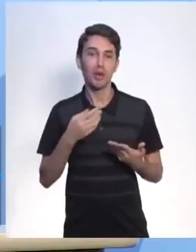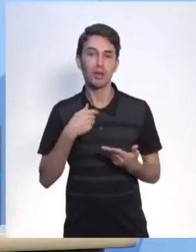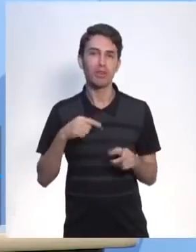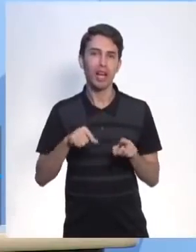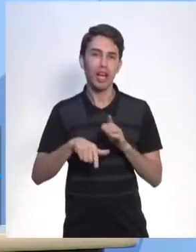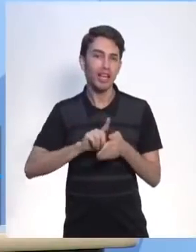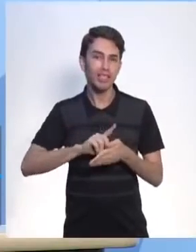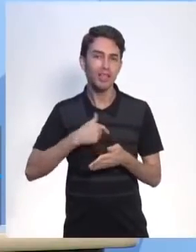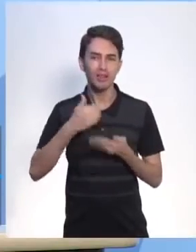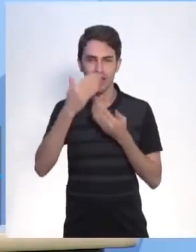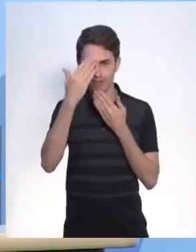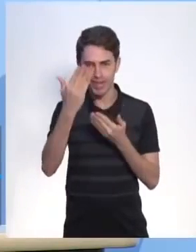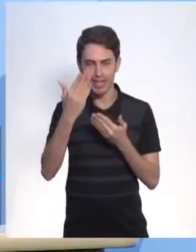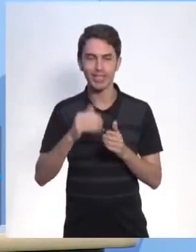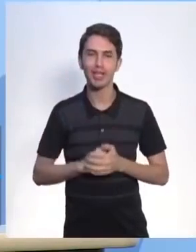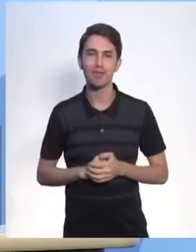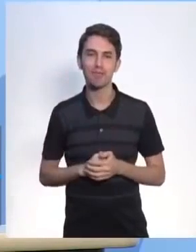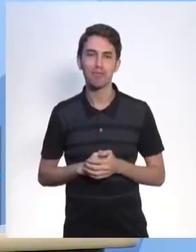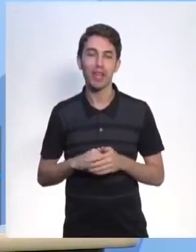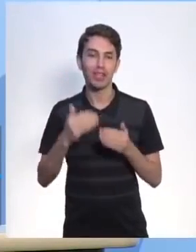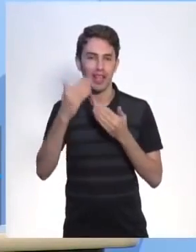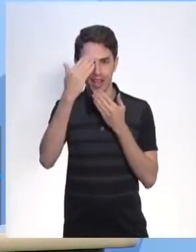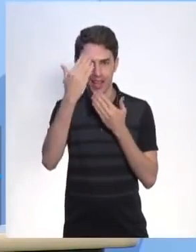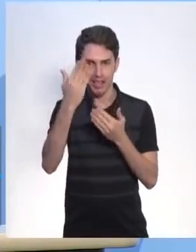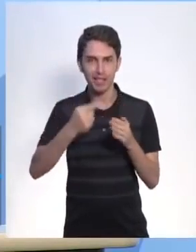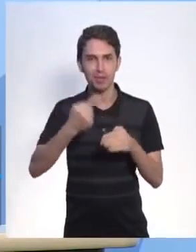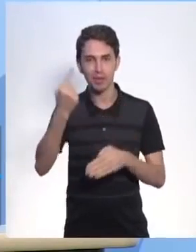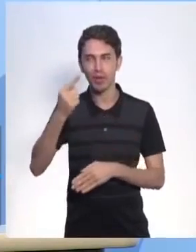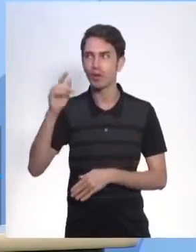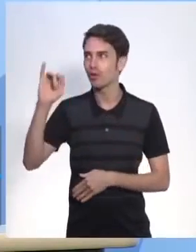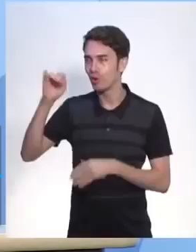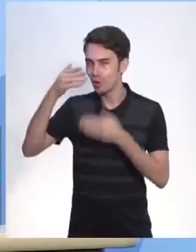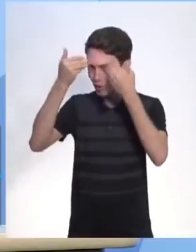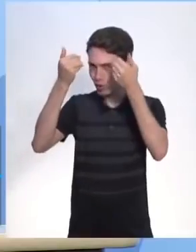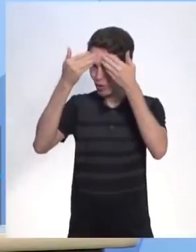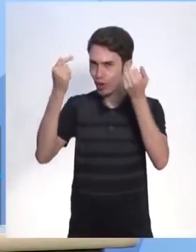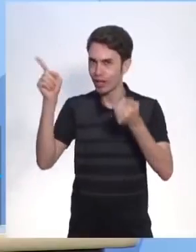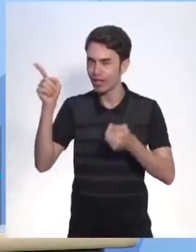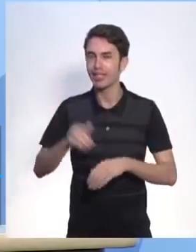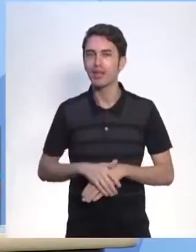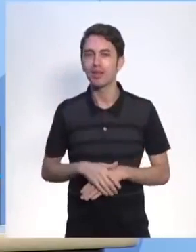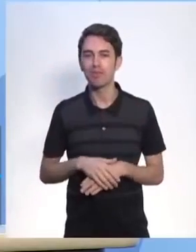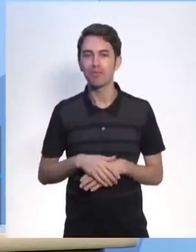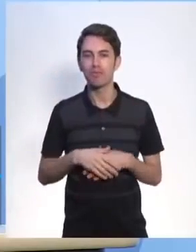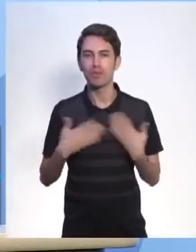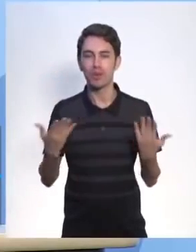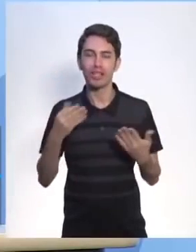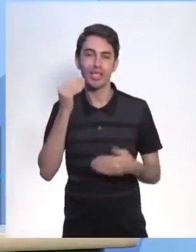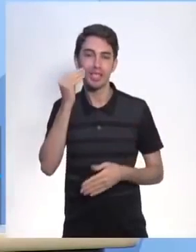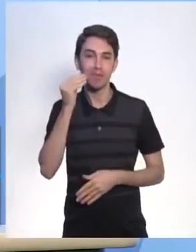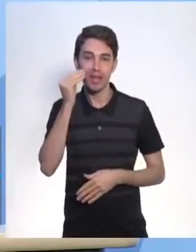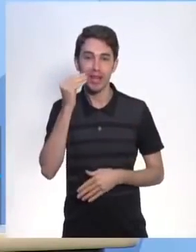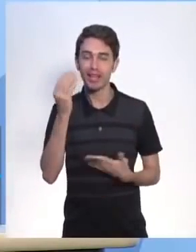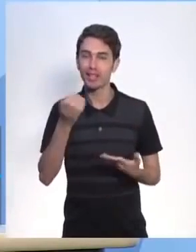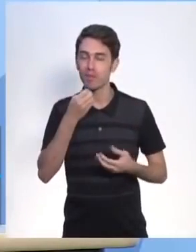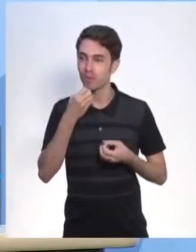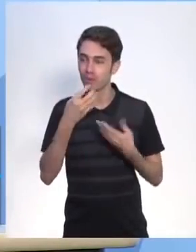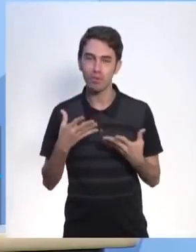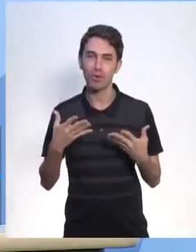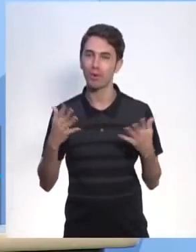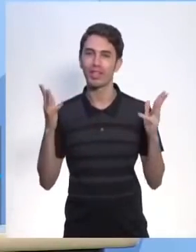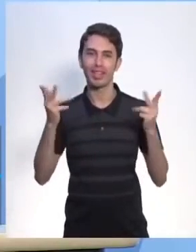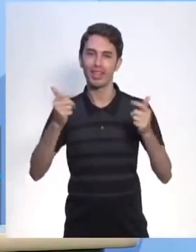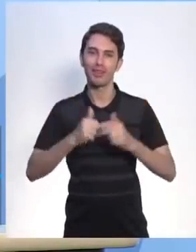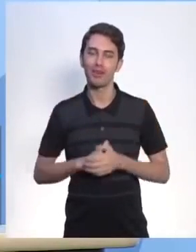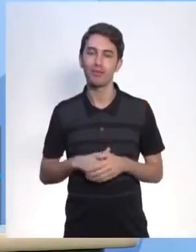alguns agradecimentos. Primeiramente, queria agradecer ao professor Jonas por essa experiência incrível. Queria